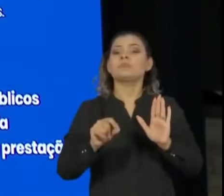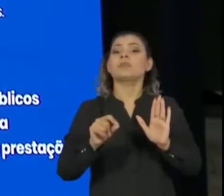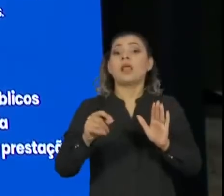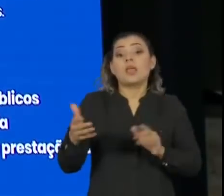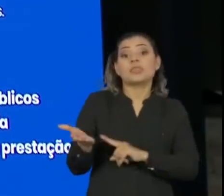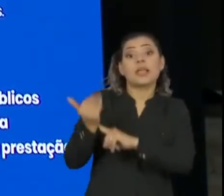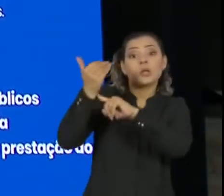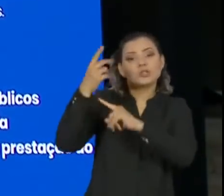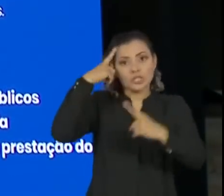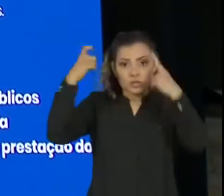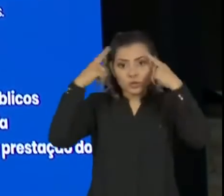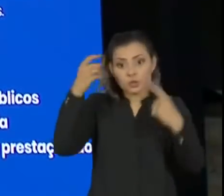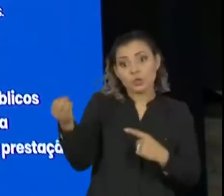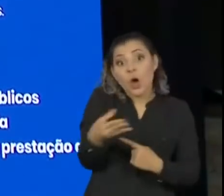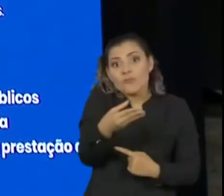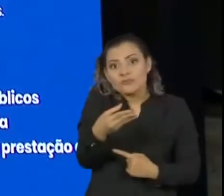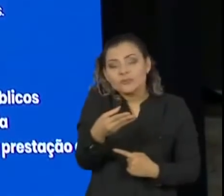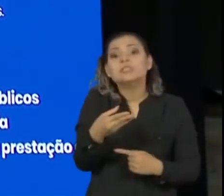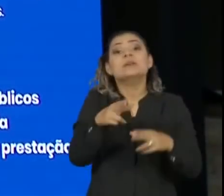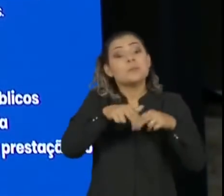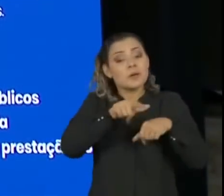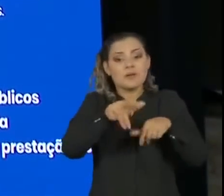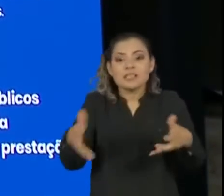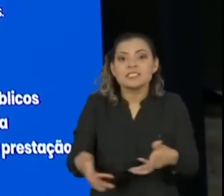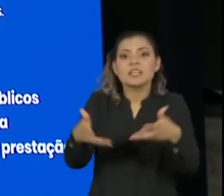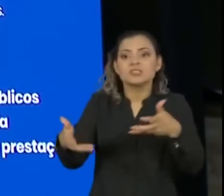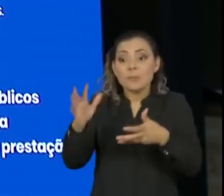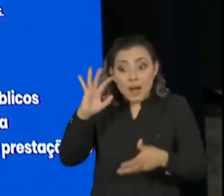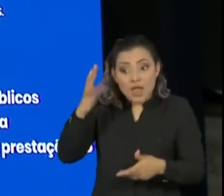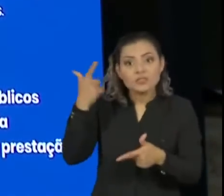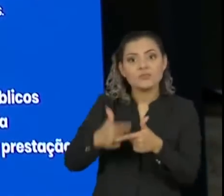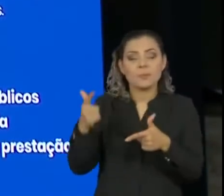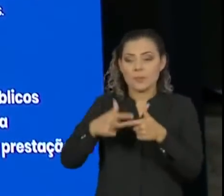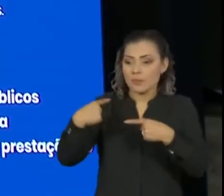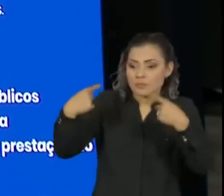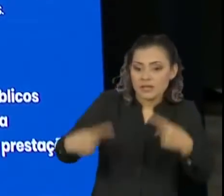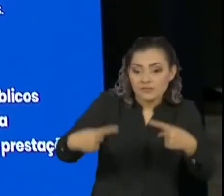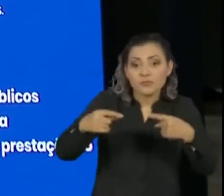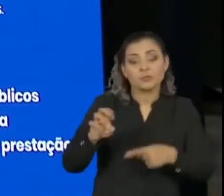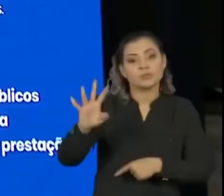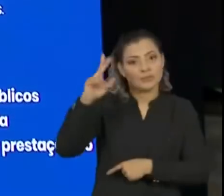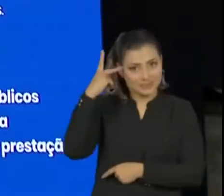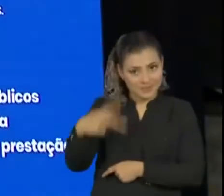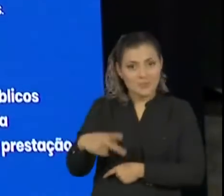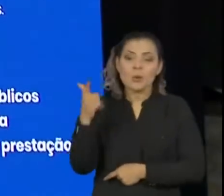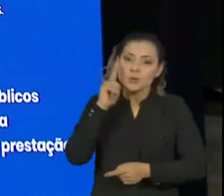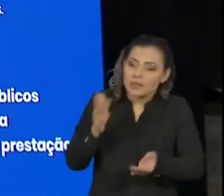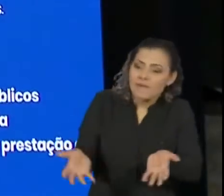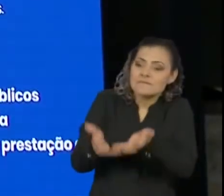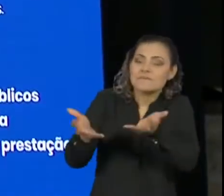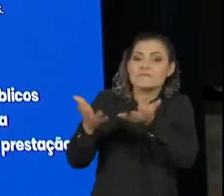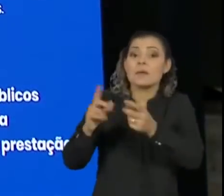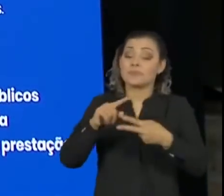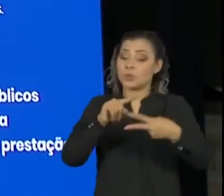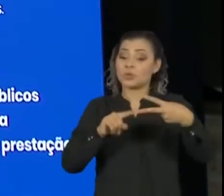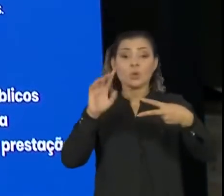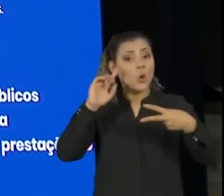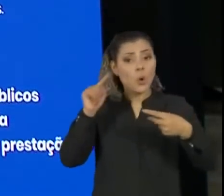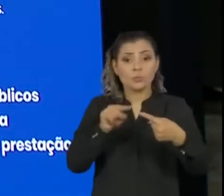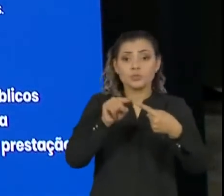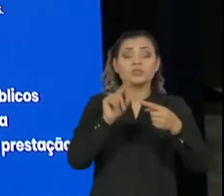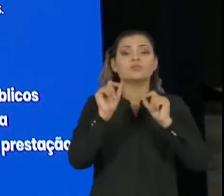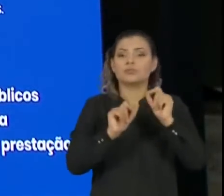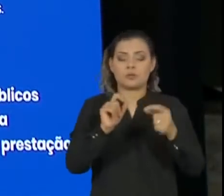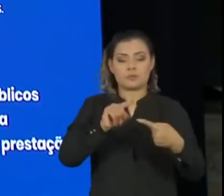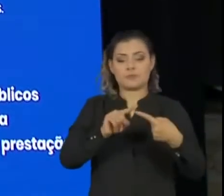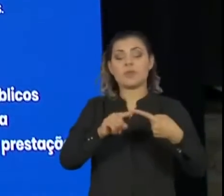de tecnologia e inovação para solucionar desafios no estado de São Paulo. E os dois objetivos são tornar o governo